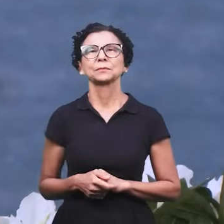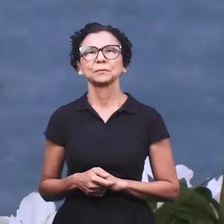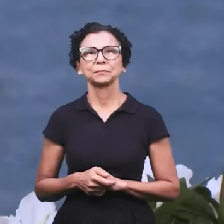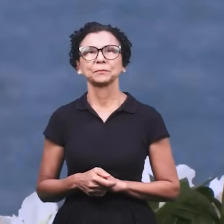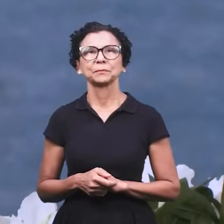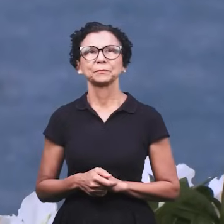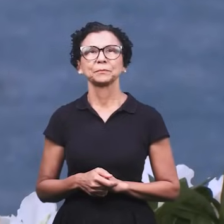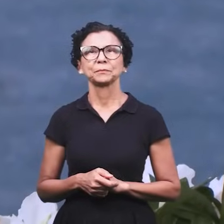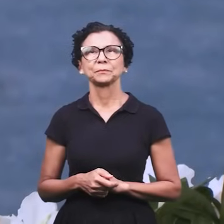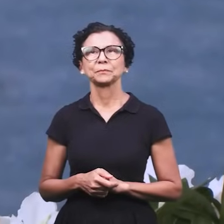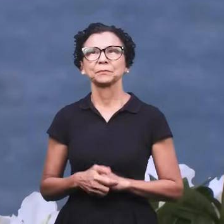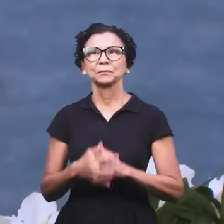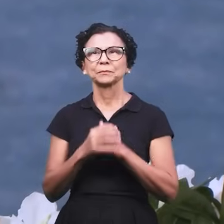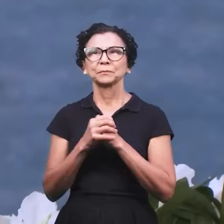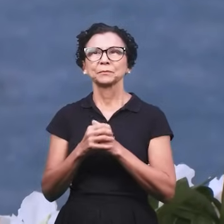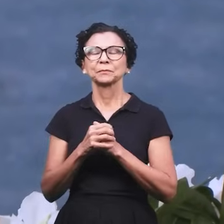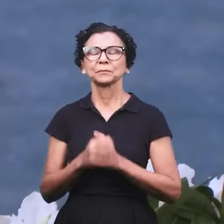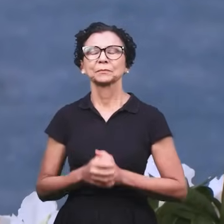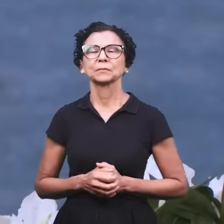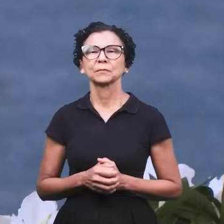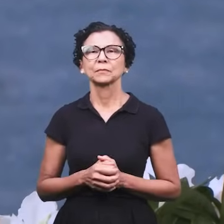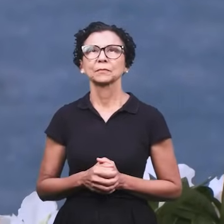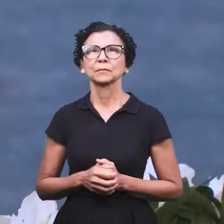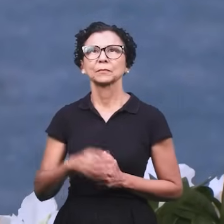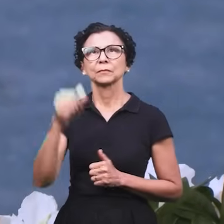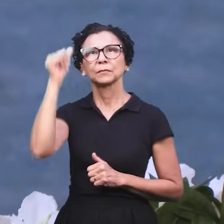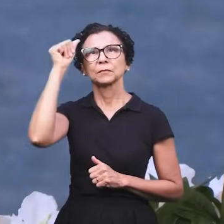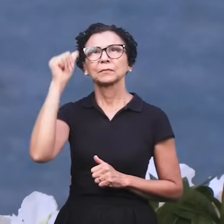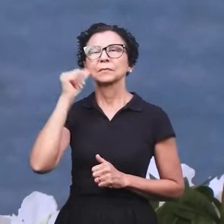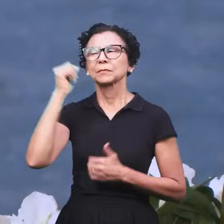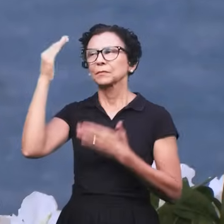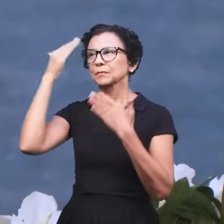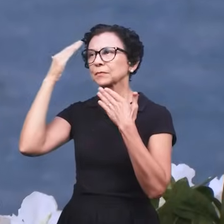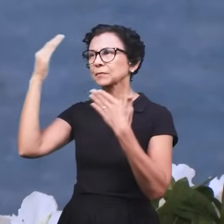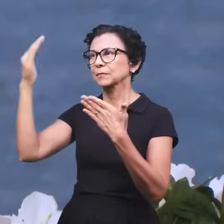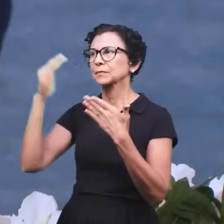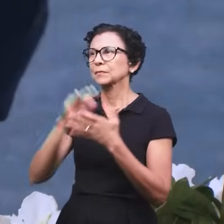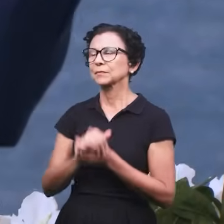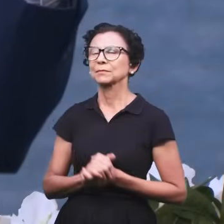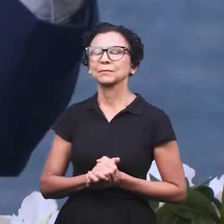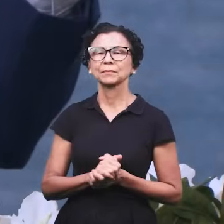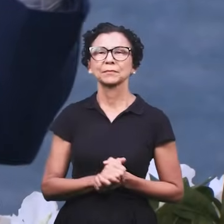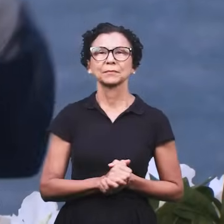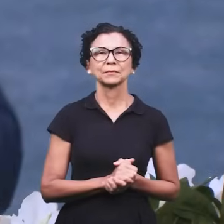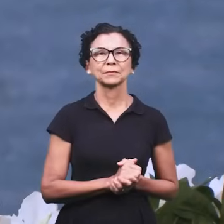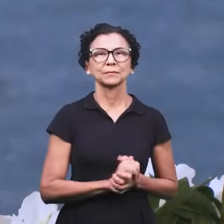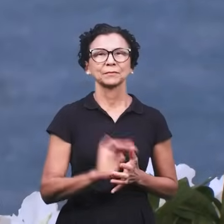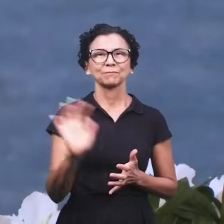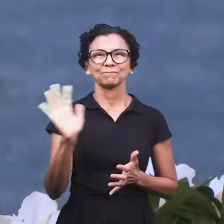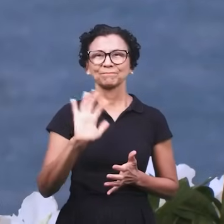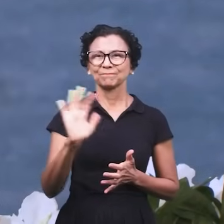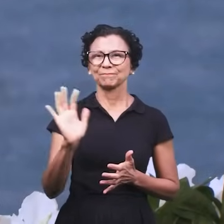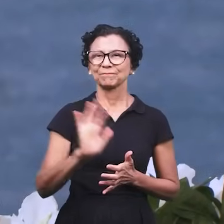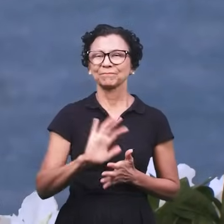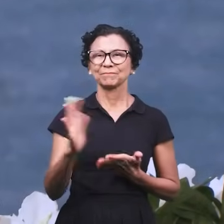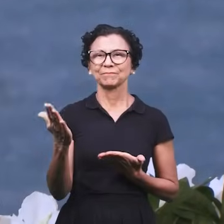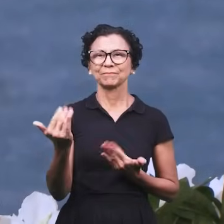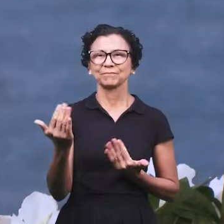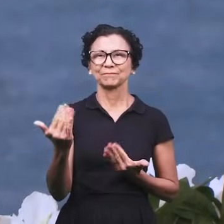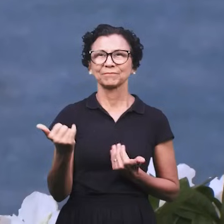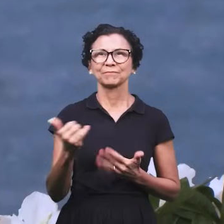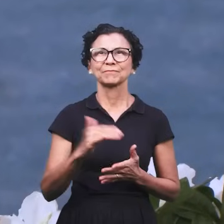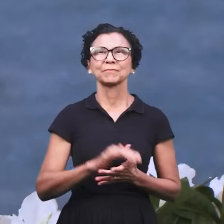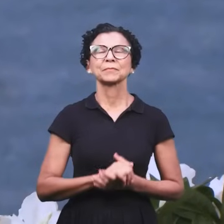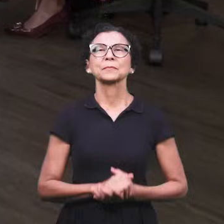isso. Glórias ao nome do Senhor. Amém, Diniz. Andréia, obrigado, vamos despedir aqui dos jovens, obrigado